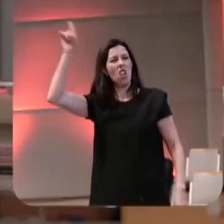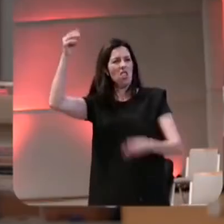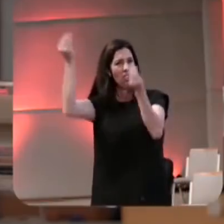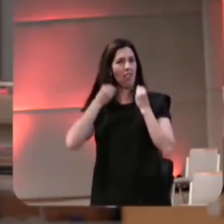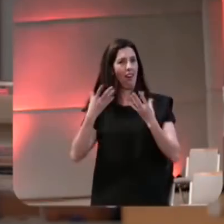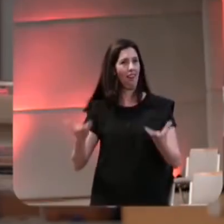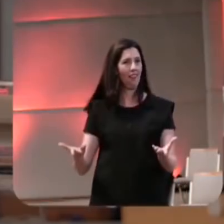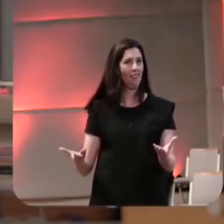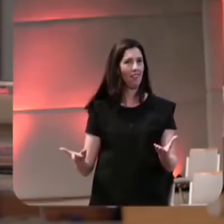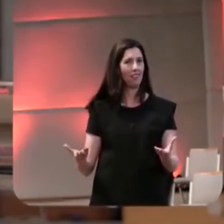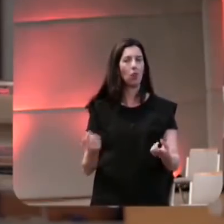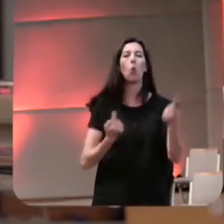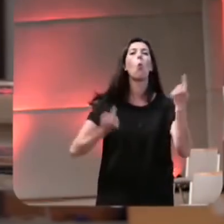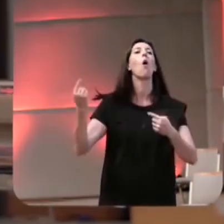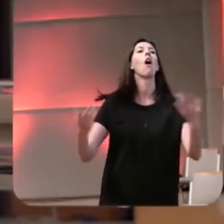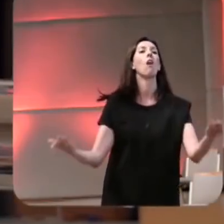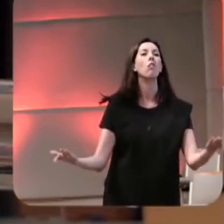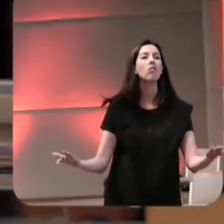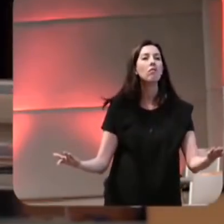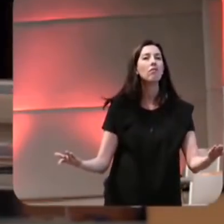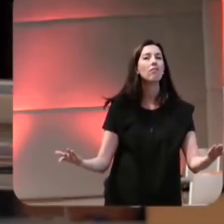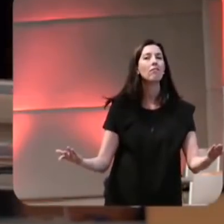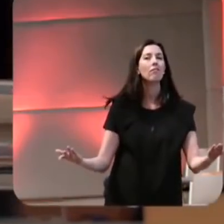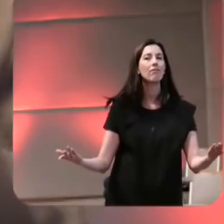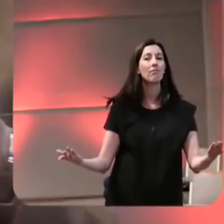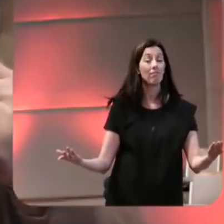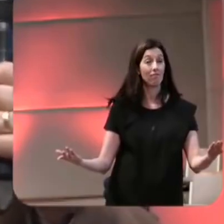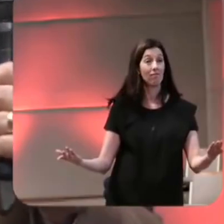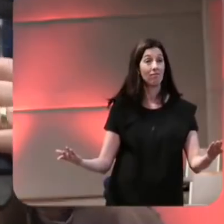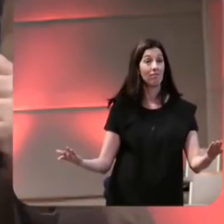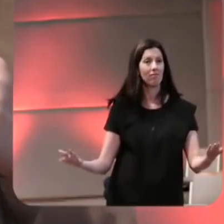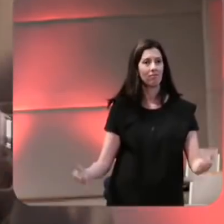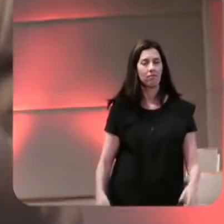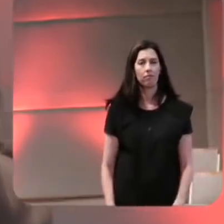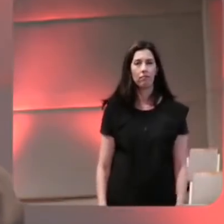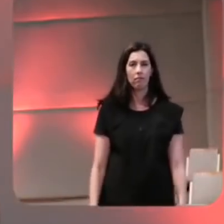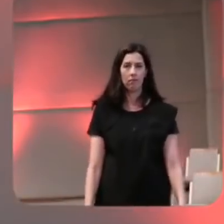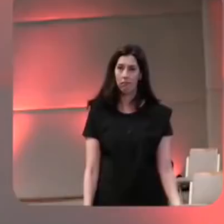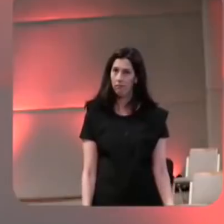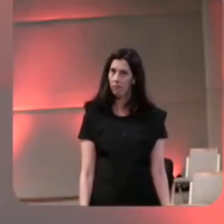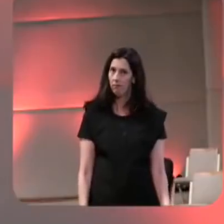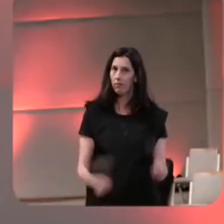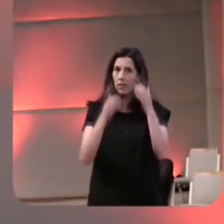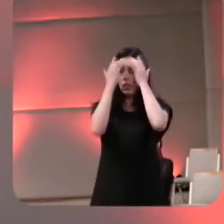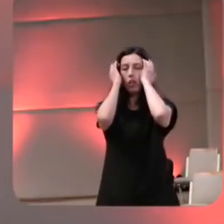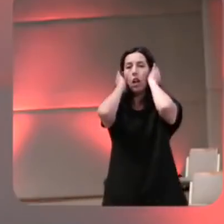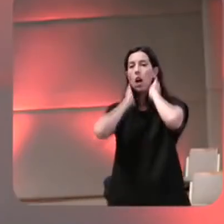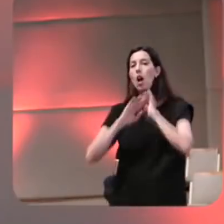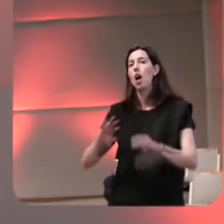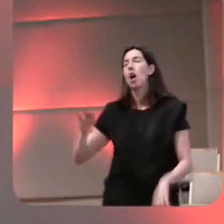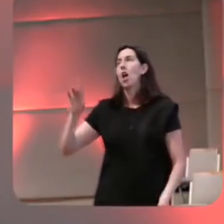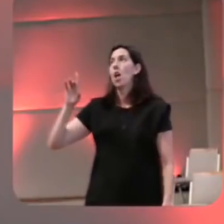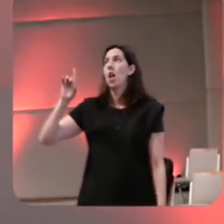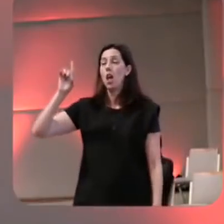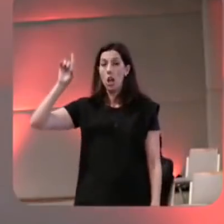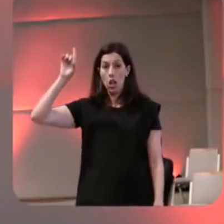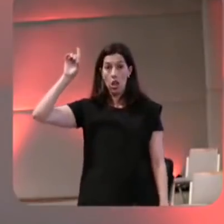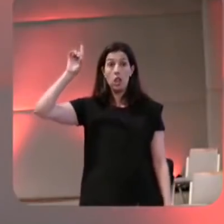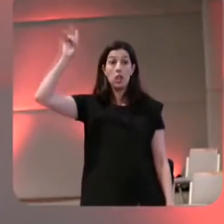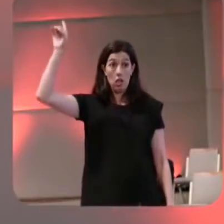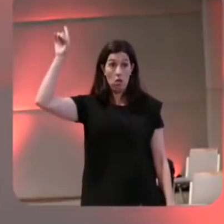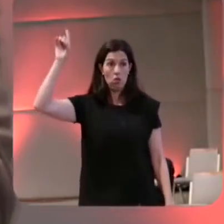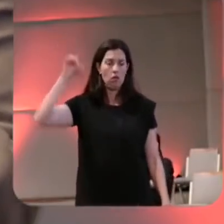Quando Elias dizia para Eliseu: olha, eu vou para tal lugar, pode ficar aí, ele dizia: de jeito nenhum te